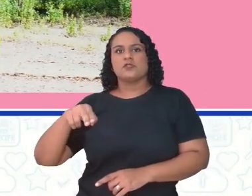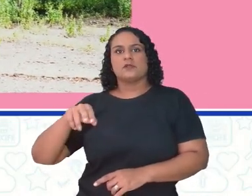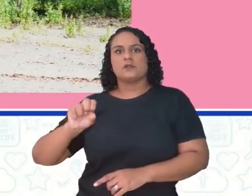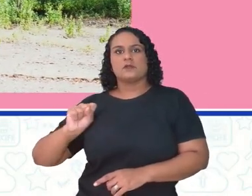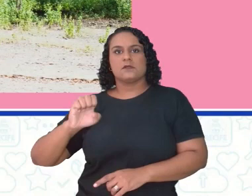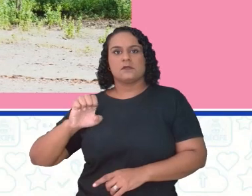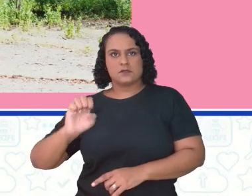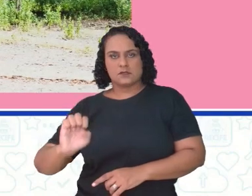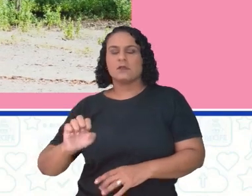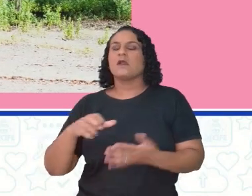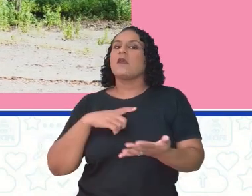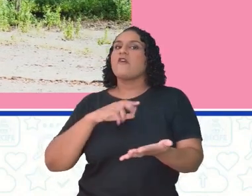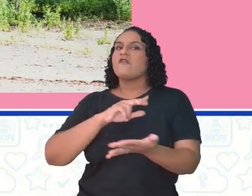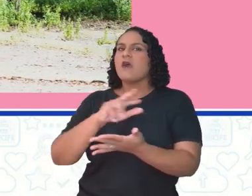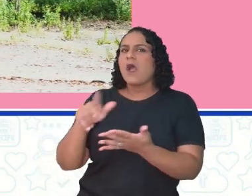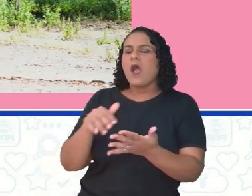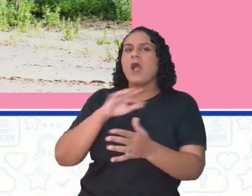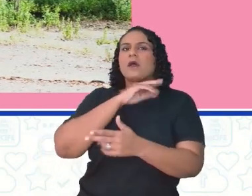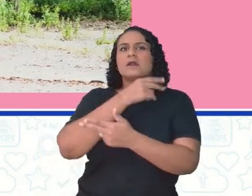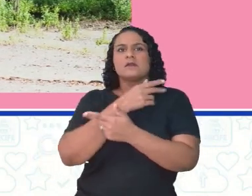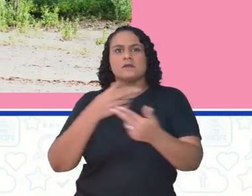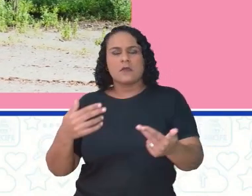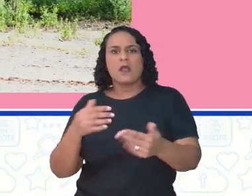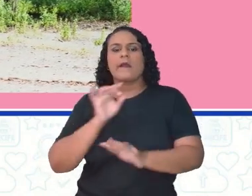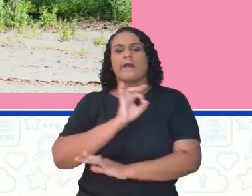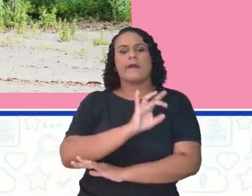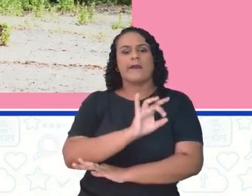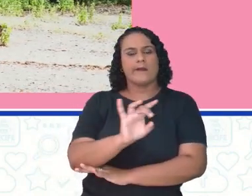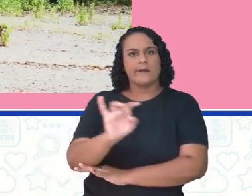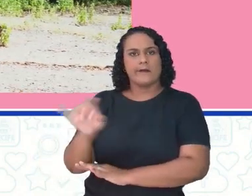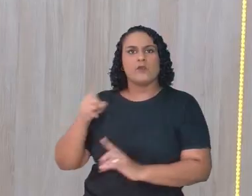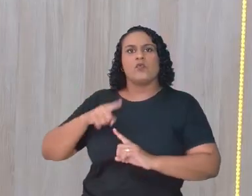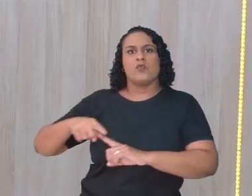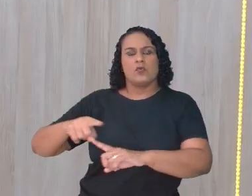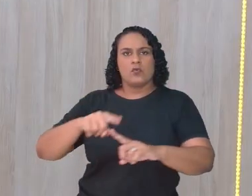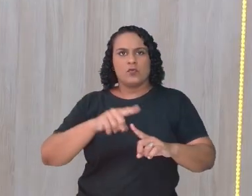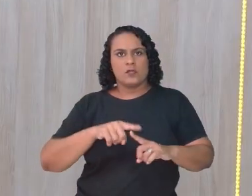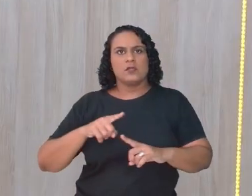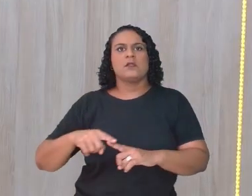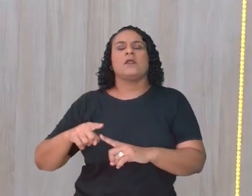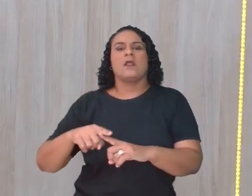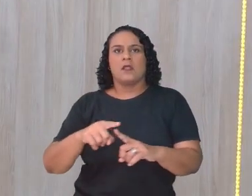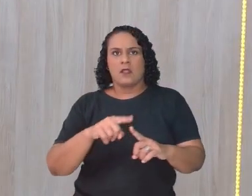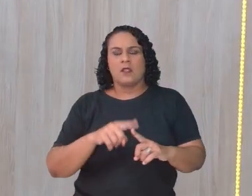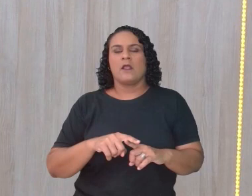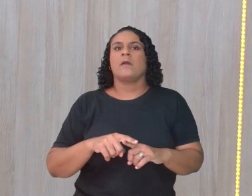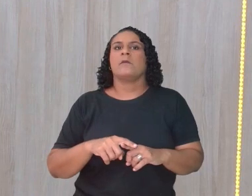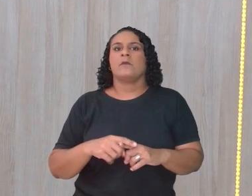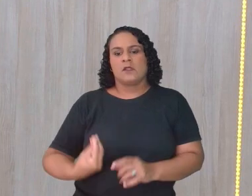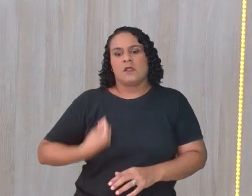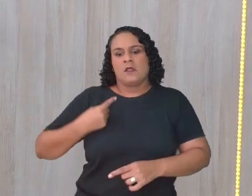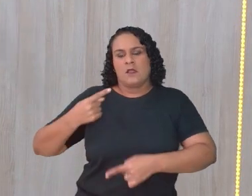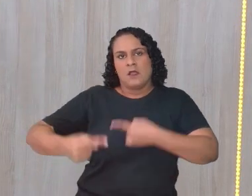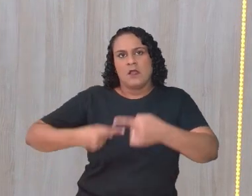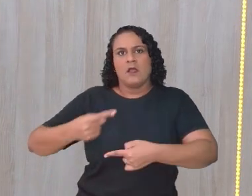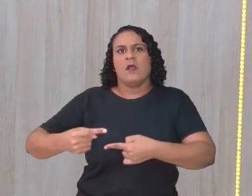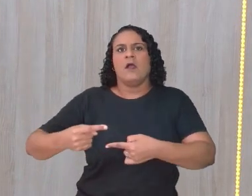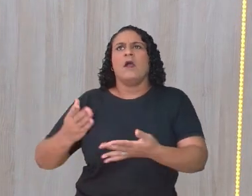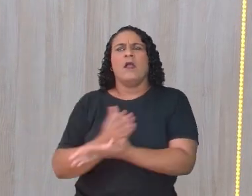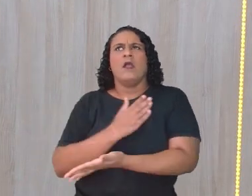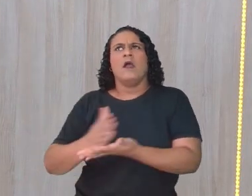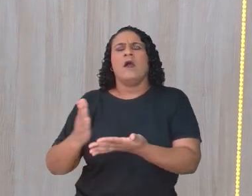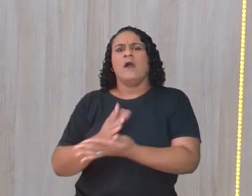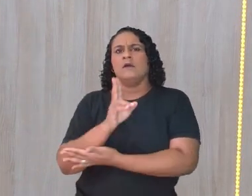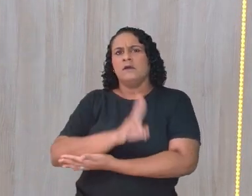porque vários animais, cada um com um tipo de reprodução, e alguns que usam vários tipos